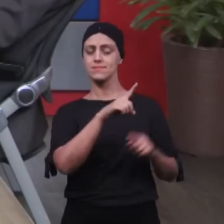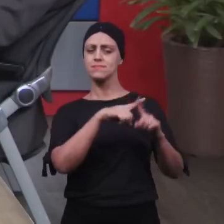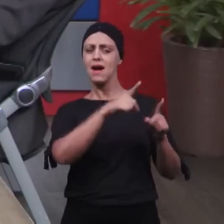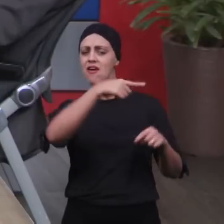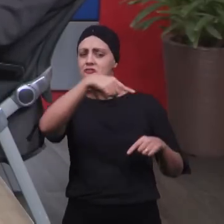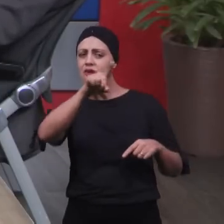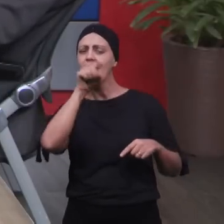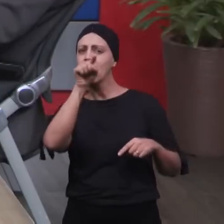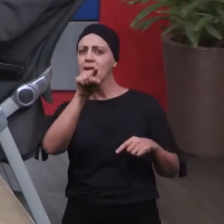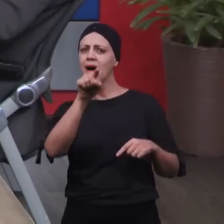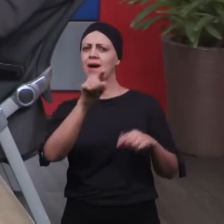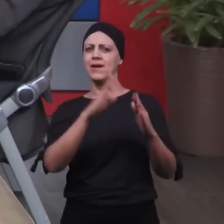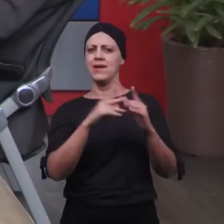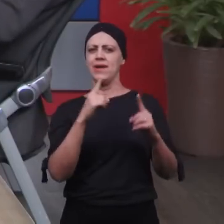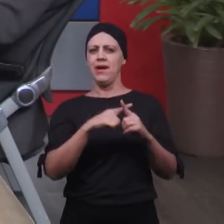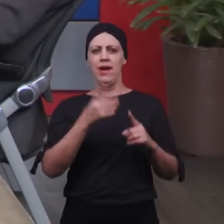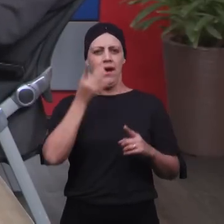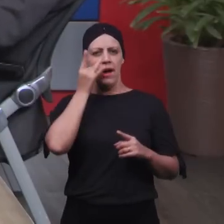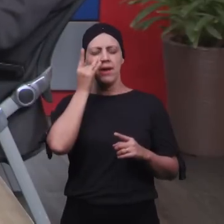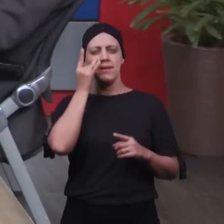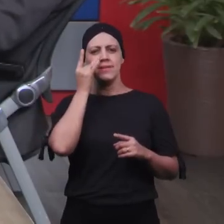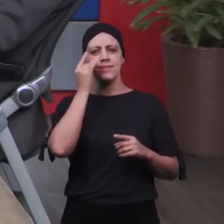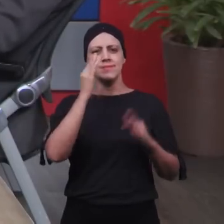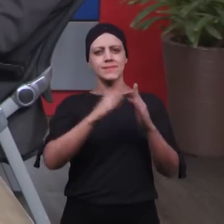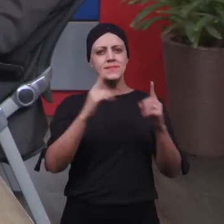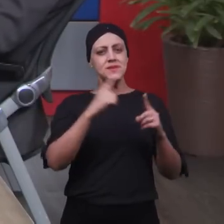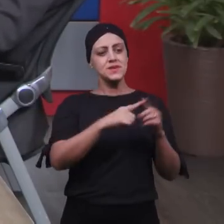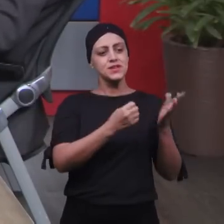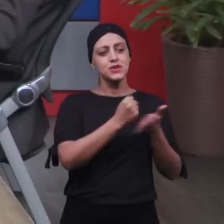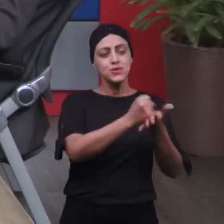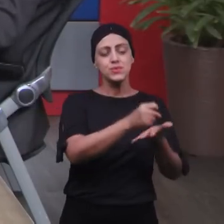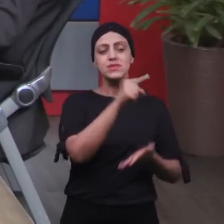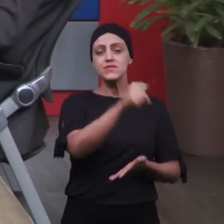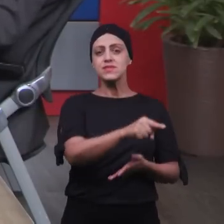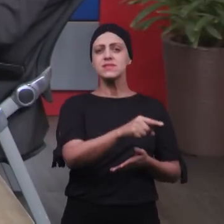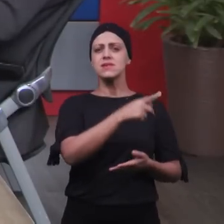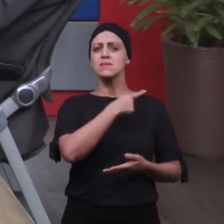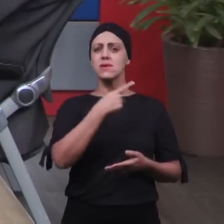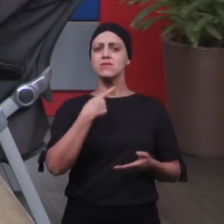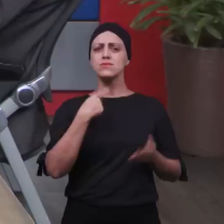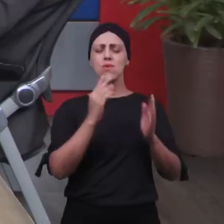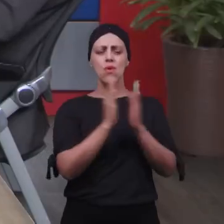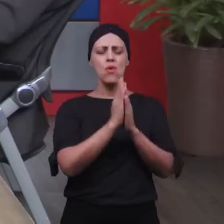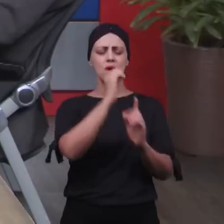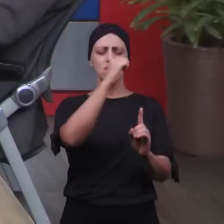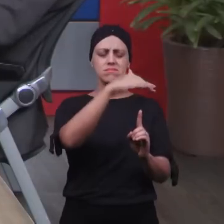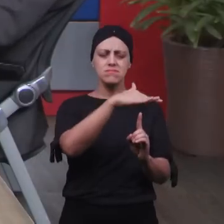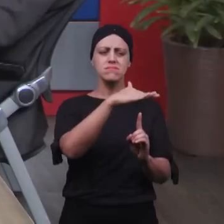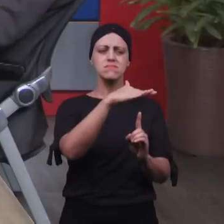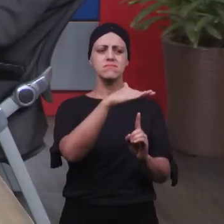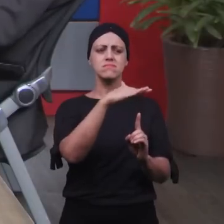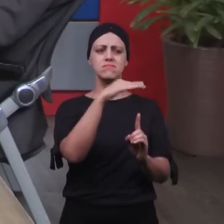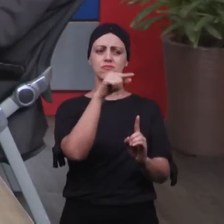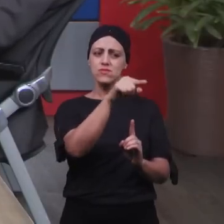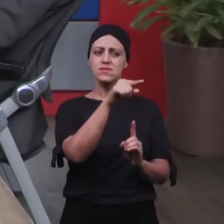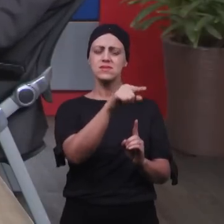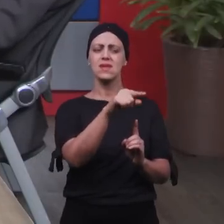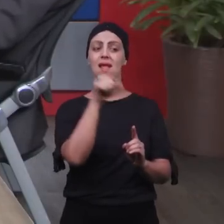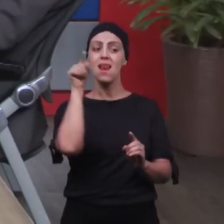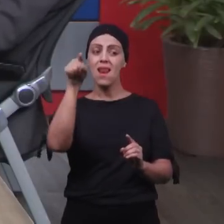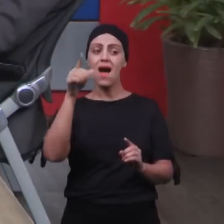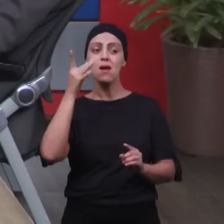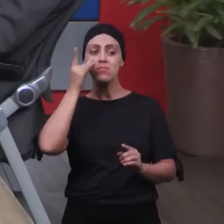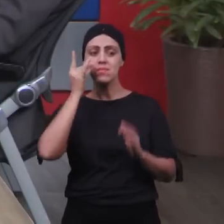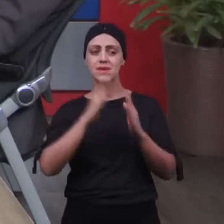igrejas, a igreja vai te acolher, o pastor vai orar com você, com a imposição de mãos lá na igreja,